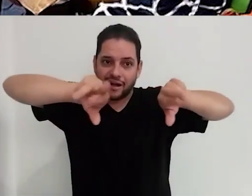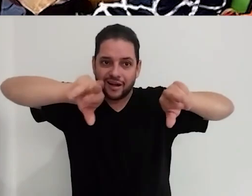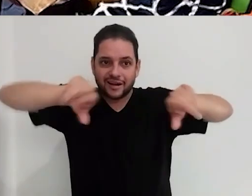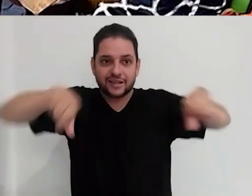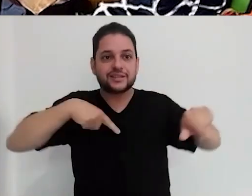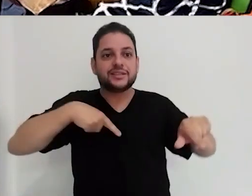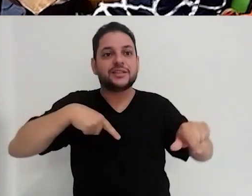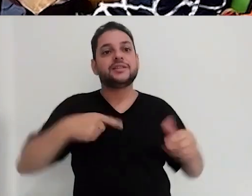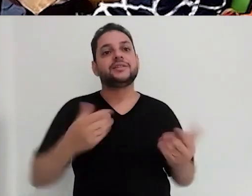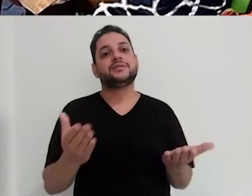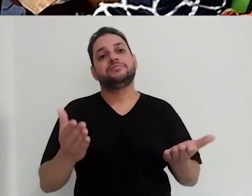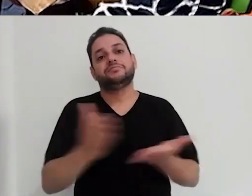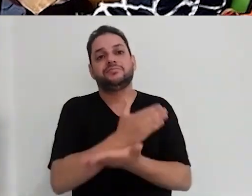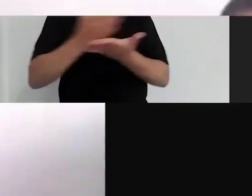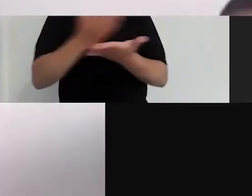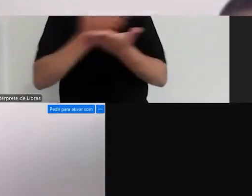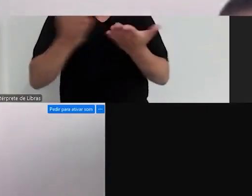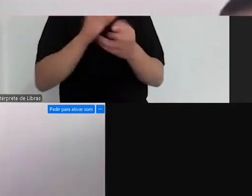por exemplo, em vez de punir.